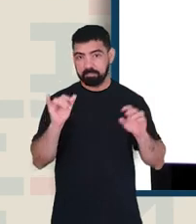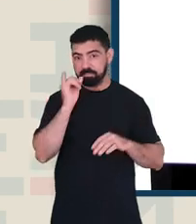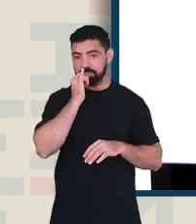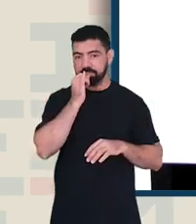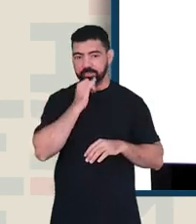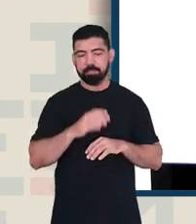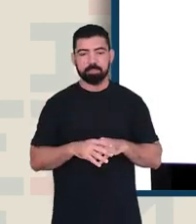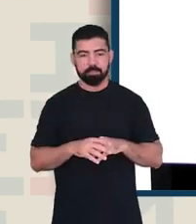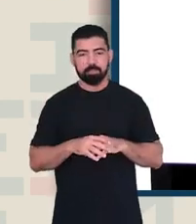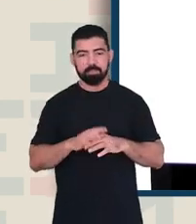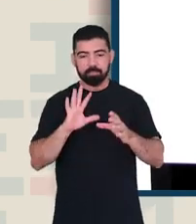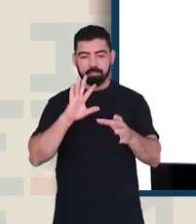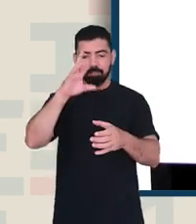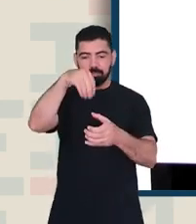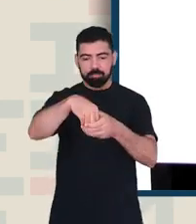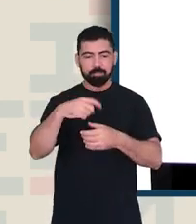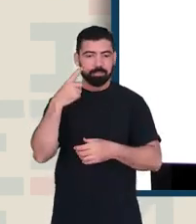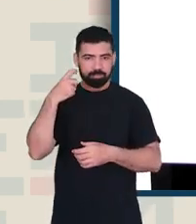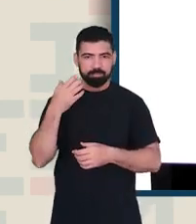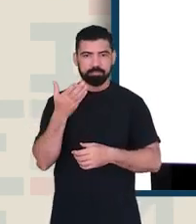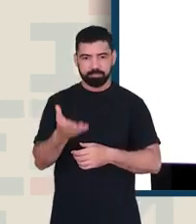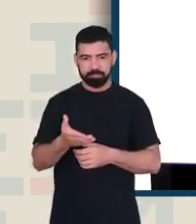para dentro do som.